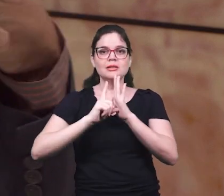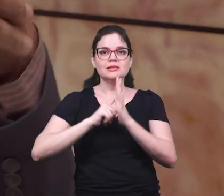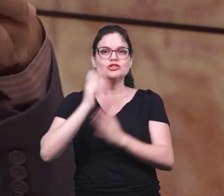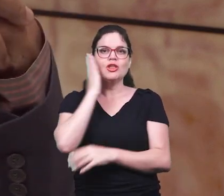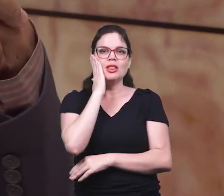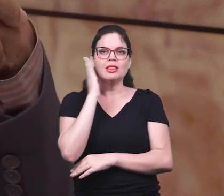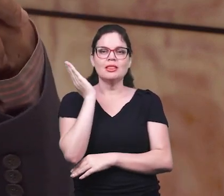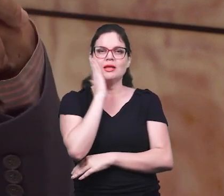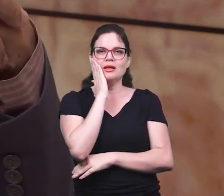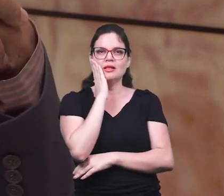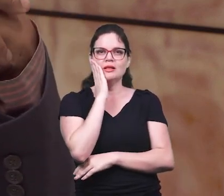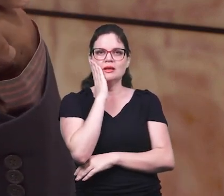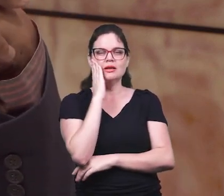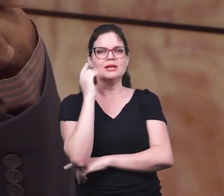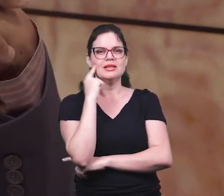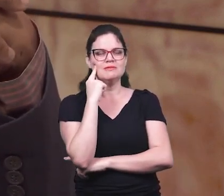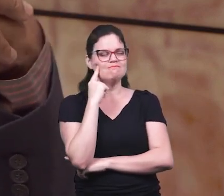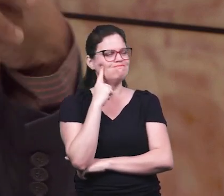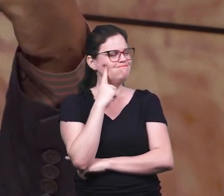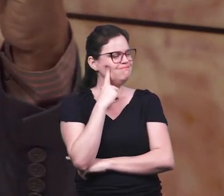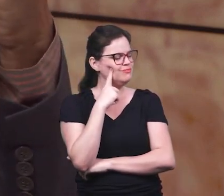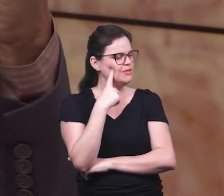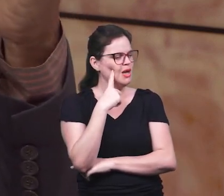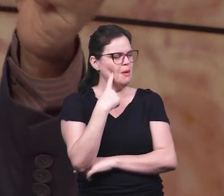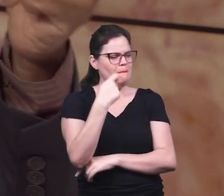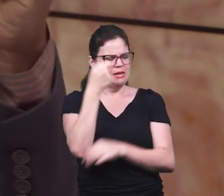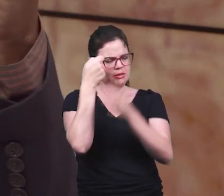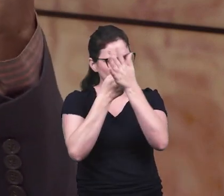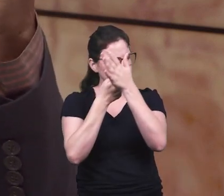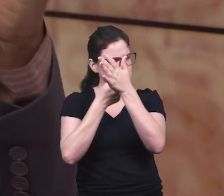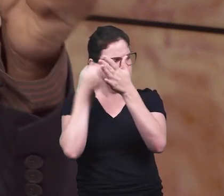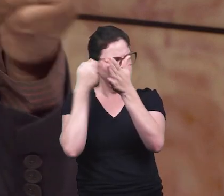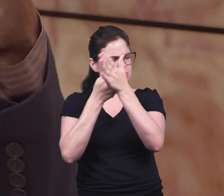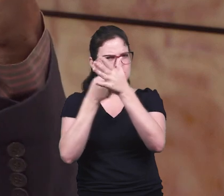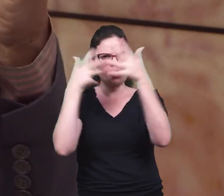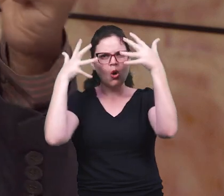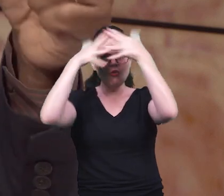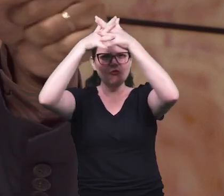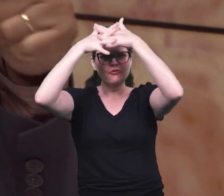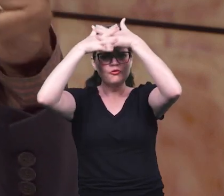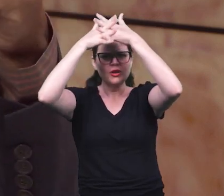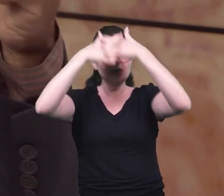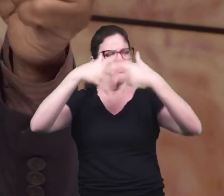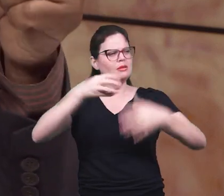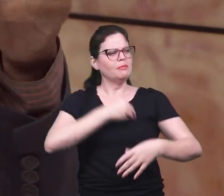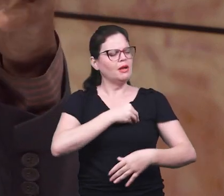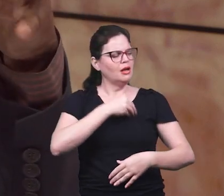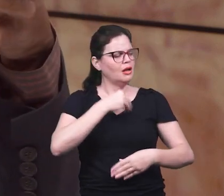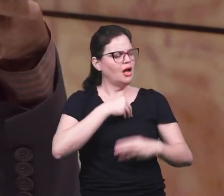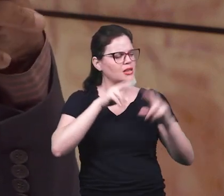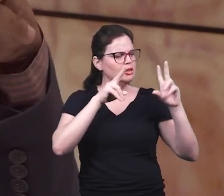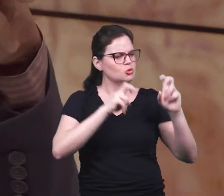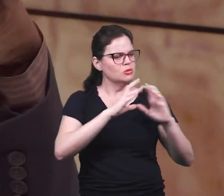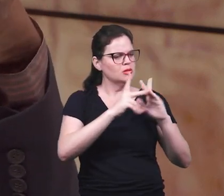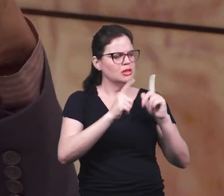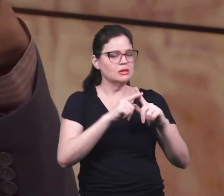entender realmente o momento, mas ele vivia os conflitos na sua mente, né? O pecado, tudo assim. Lutero era de uma